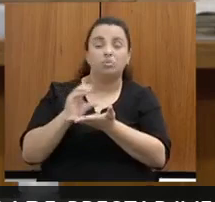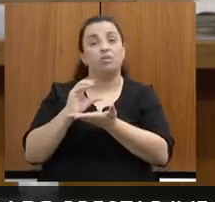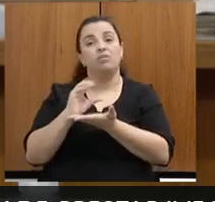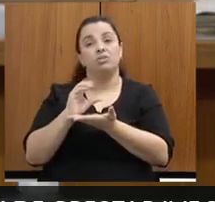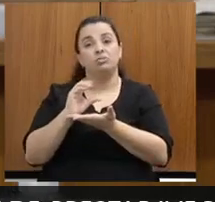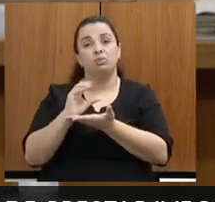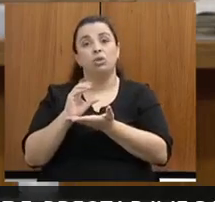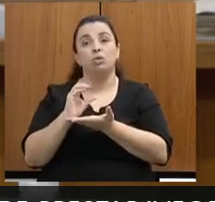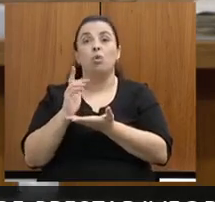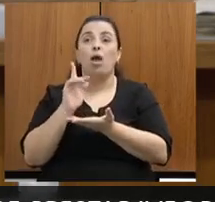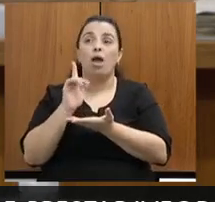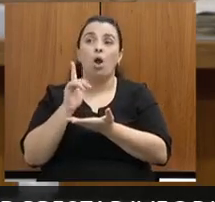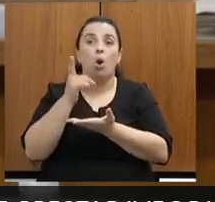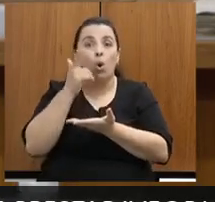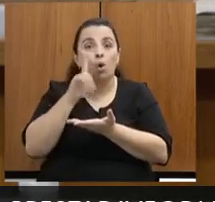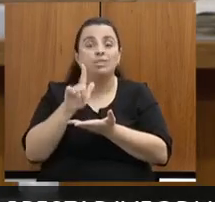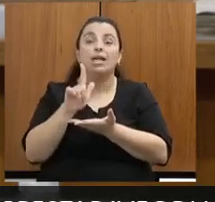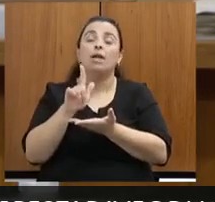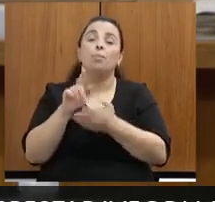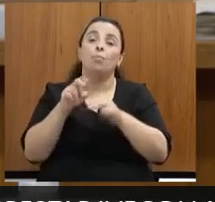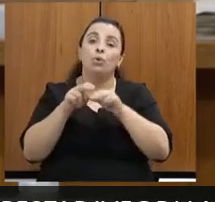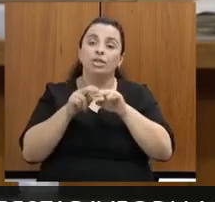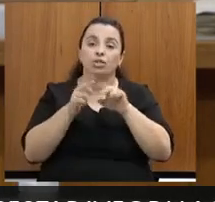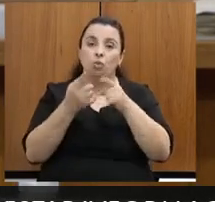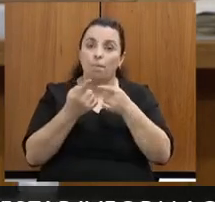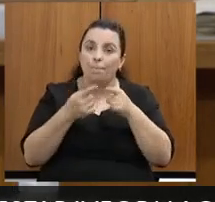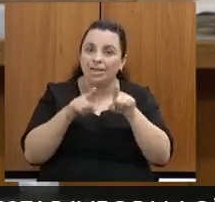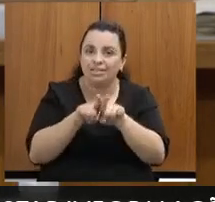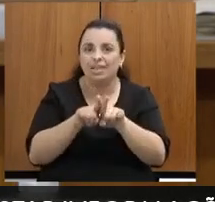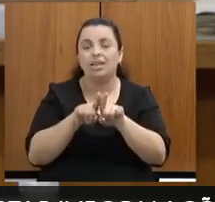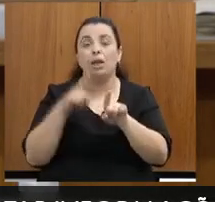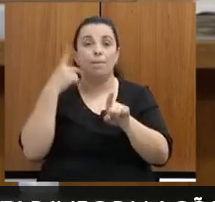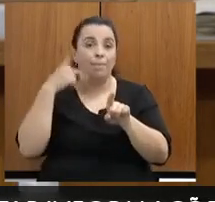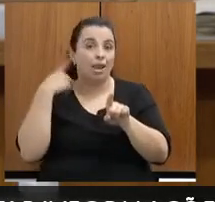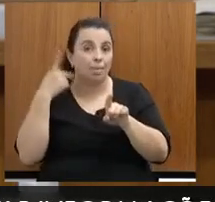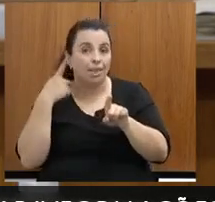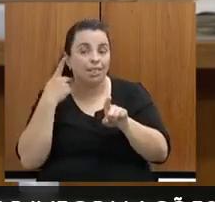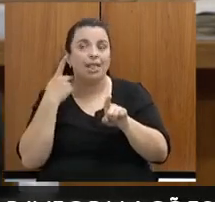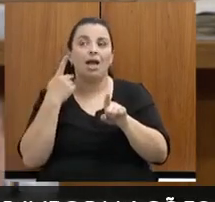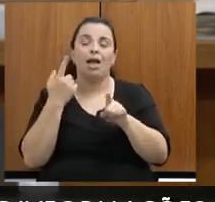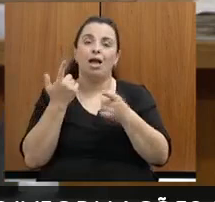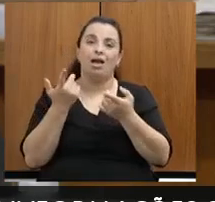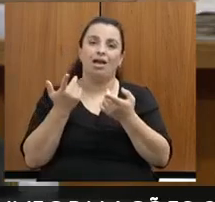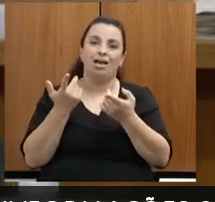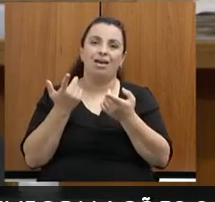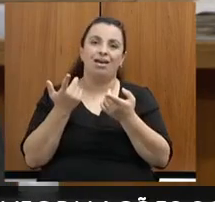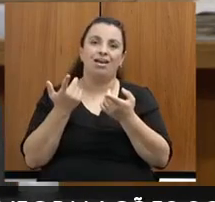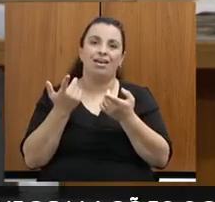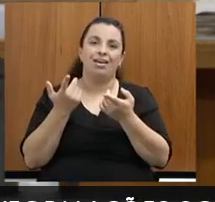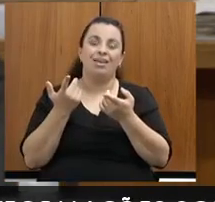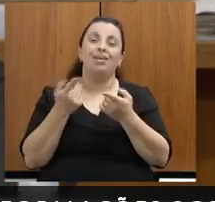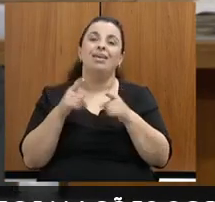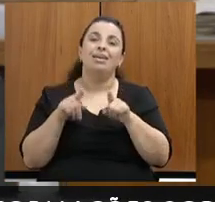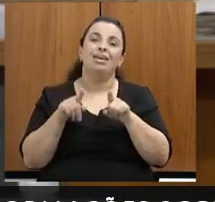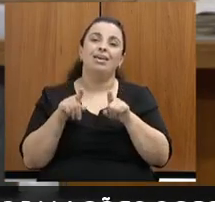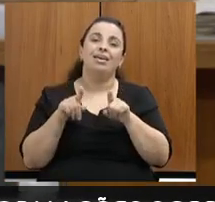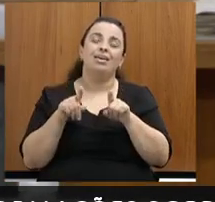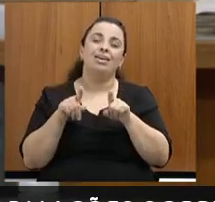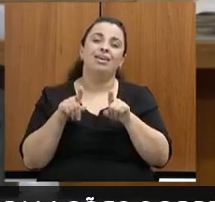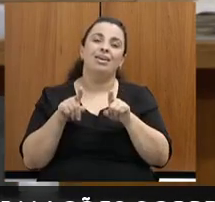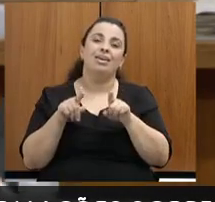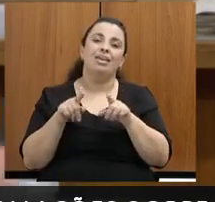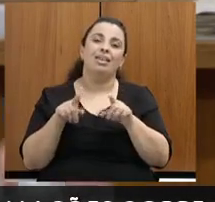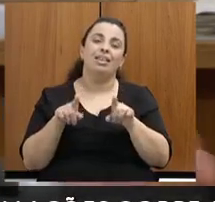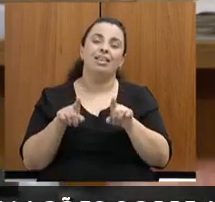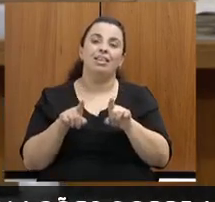por meio de parcerias né com parlamentares e por meio da desse dessa dessa viabilização e por meio da